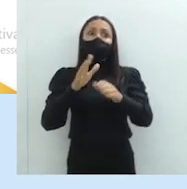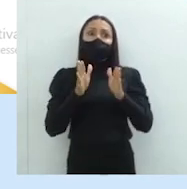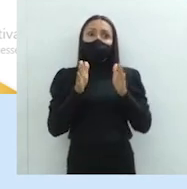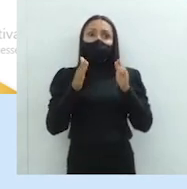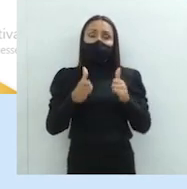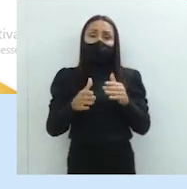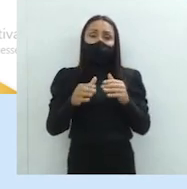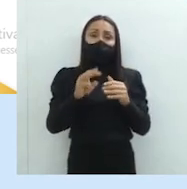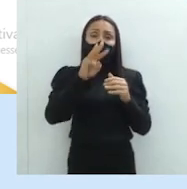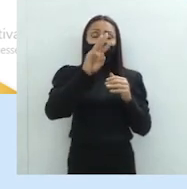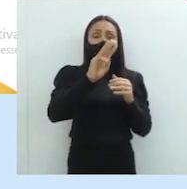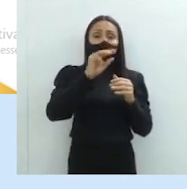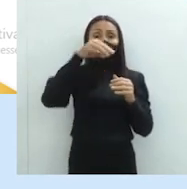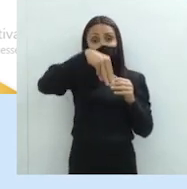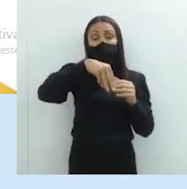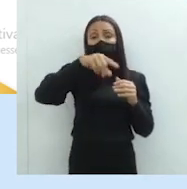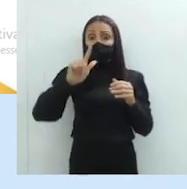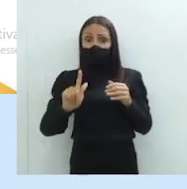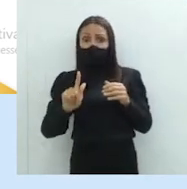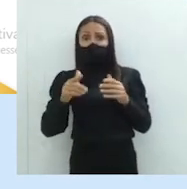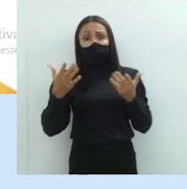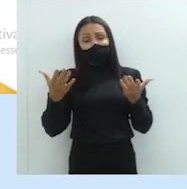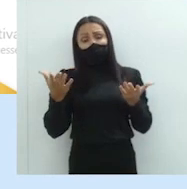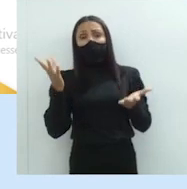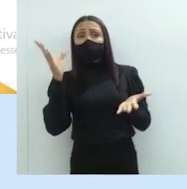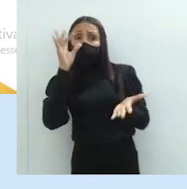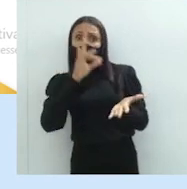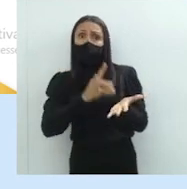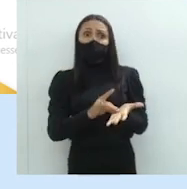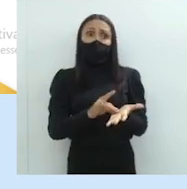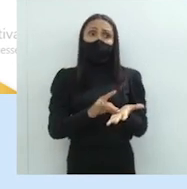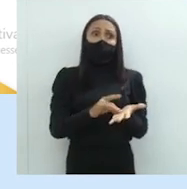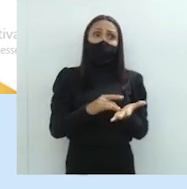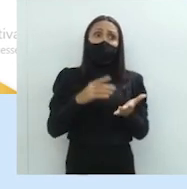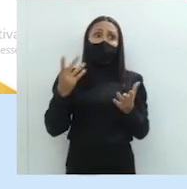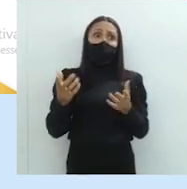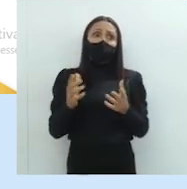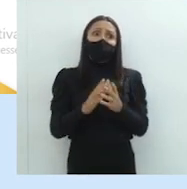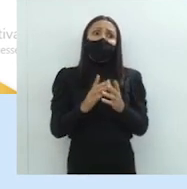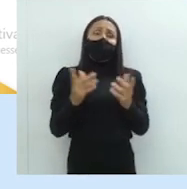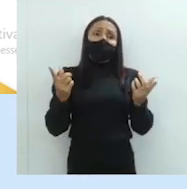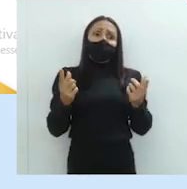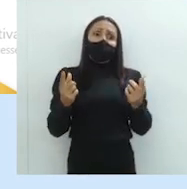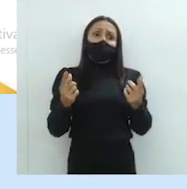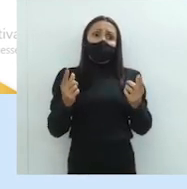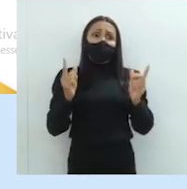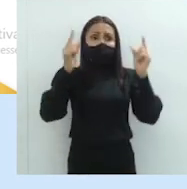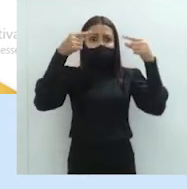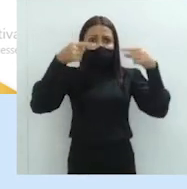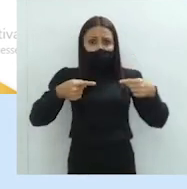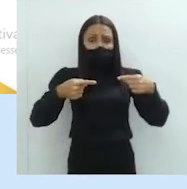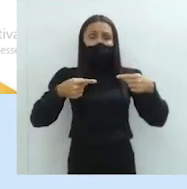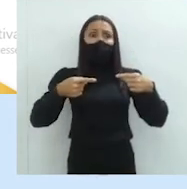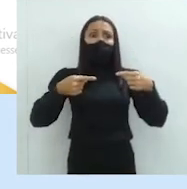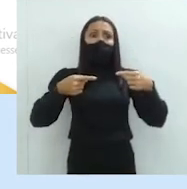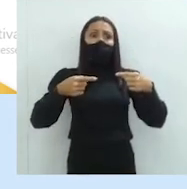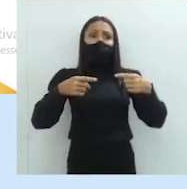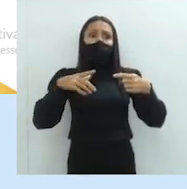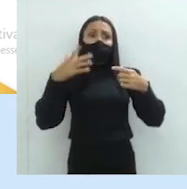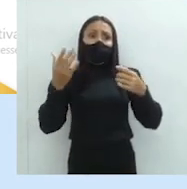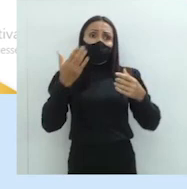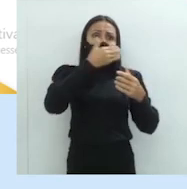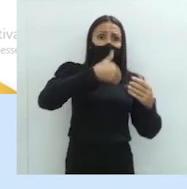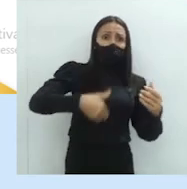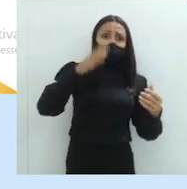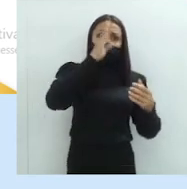Grosso. Na verdade, a rivalidade entre os governos brasileiros e paraguaios